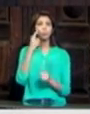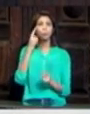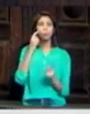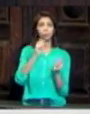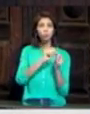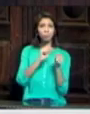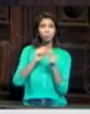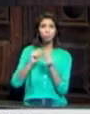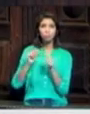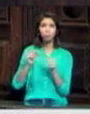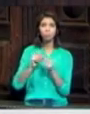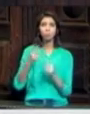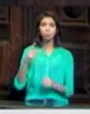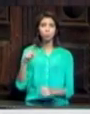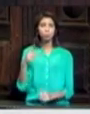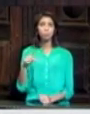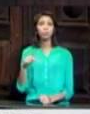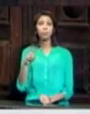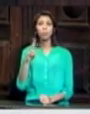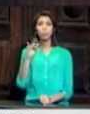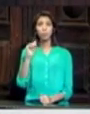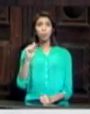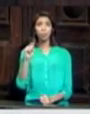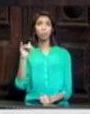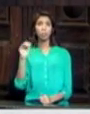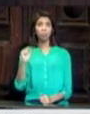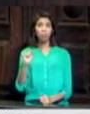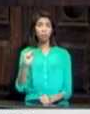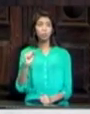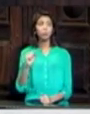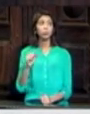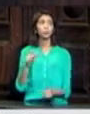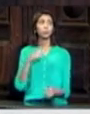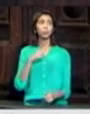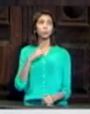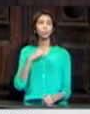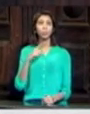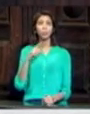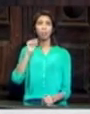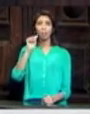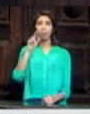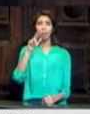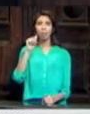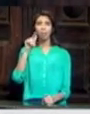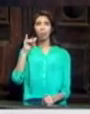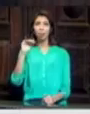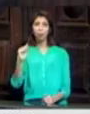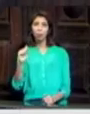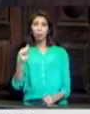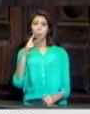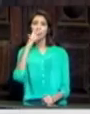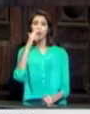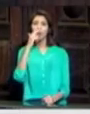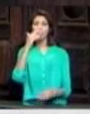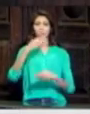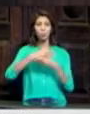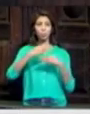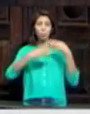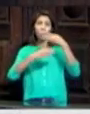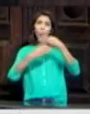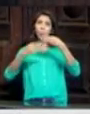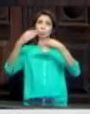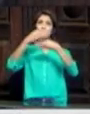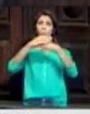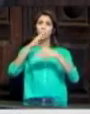em grama, a Via Lagos, ela está para o município de Araruama como o Muro de Berlim